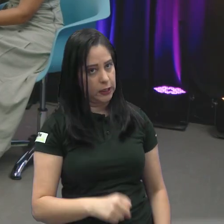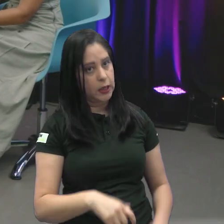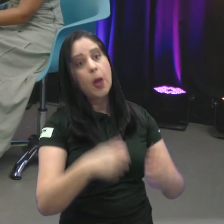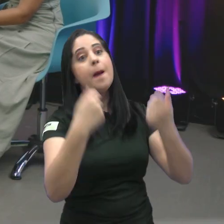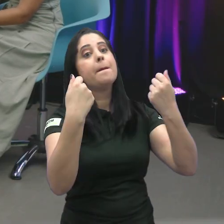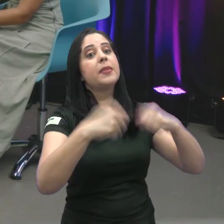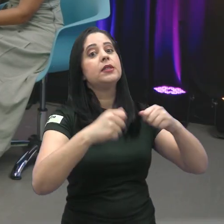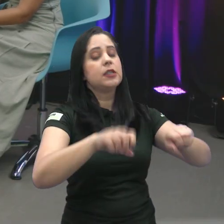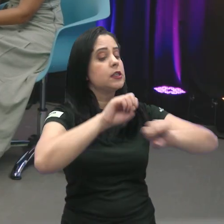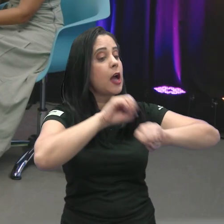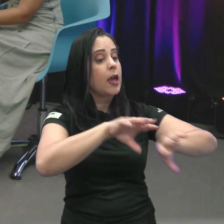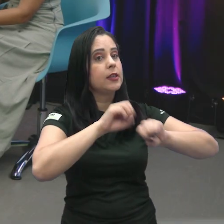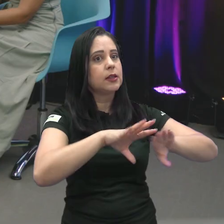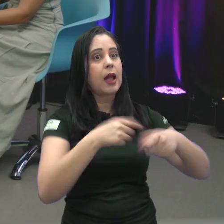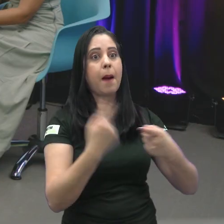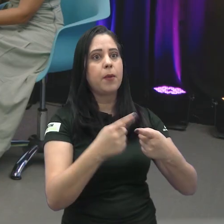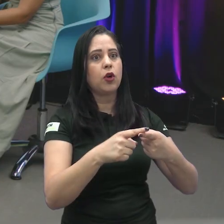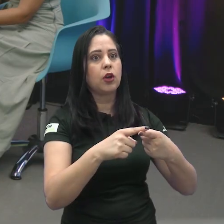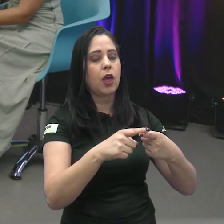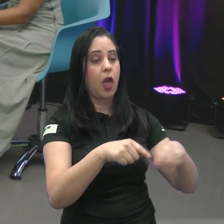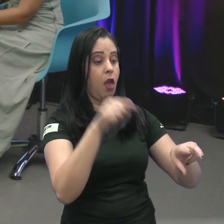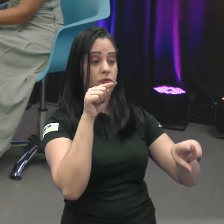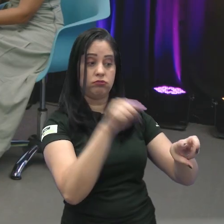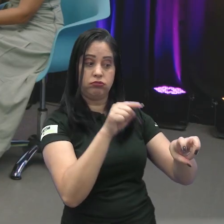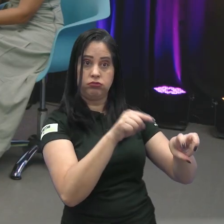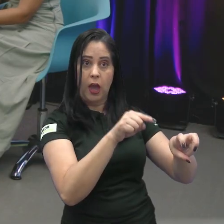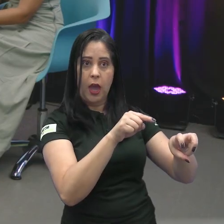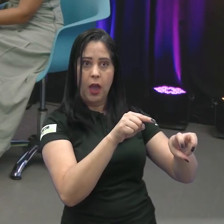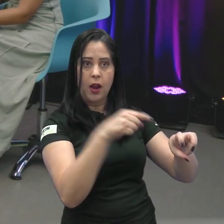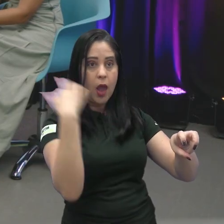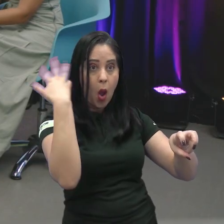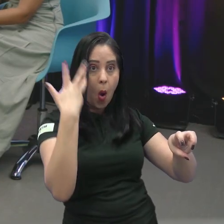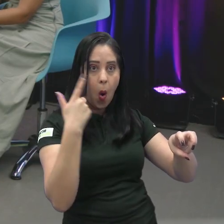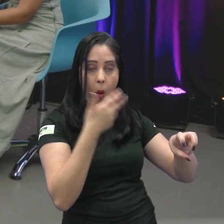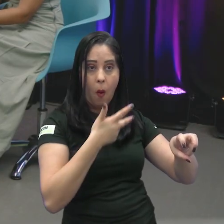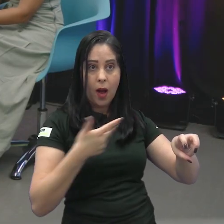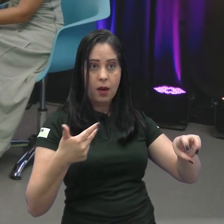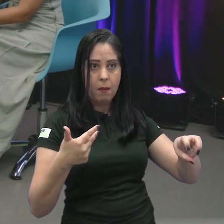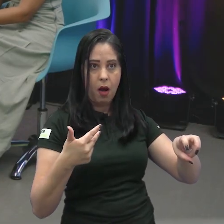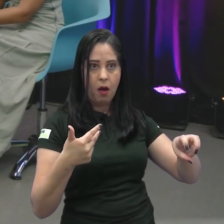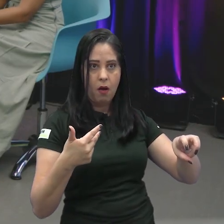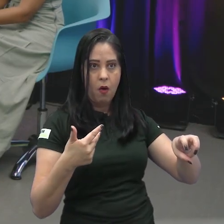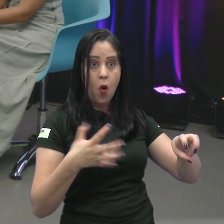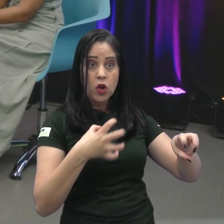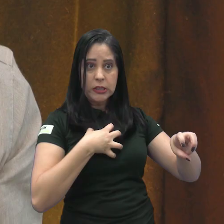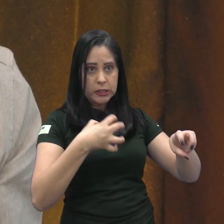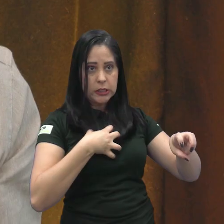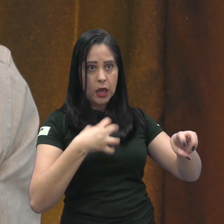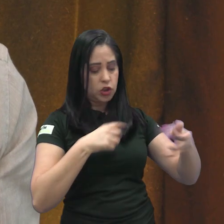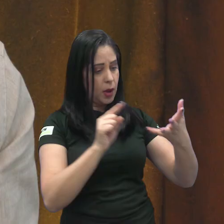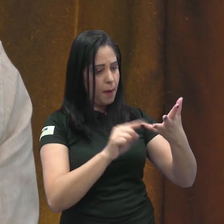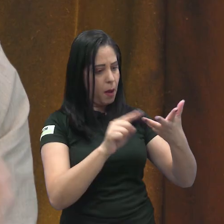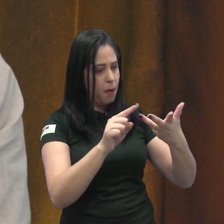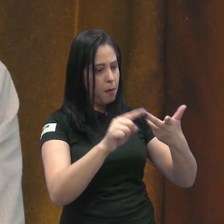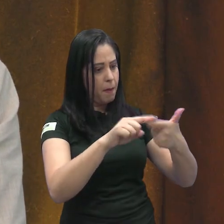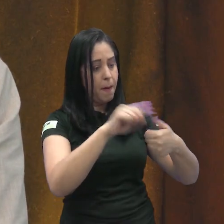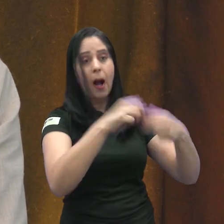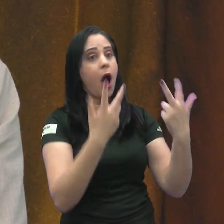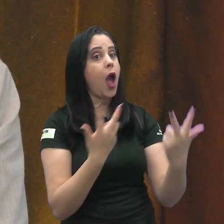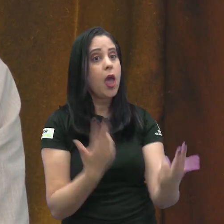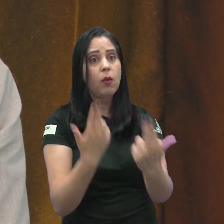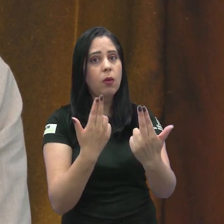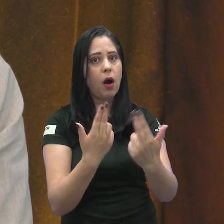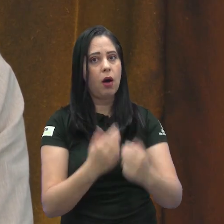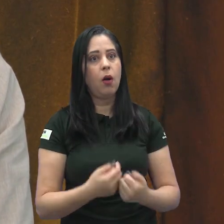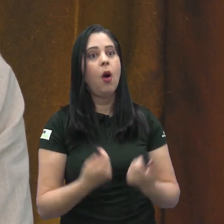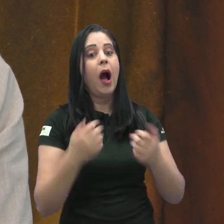é um animal? Que o animal, tudo que nós sentimos, ele também sente. Sim. Precisa passar isso nas escolas para as crianças, eles